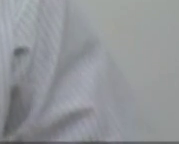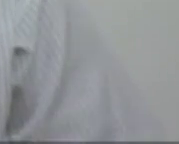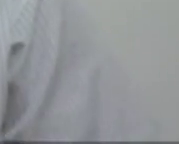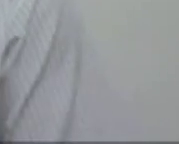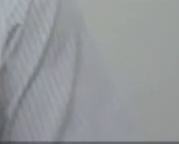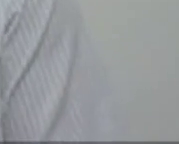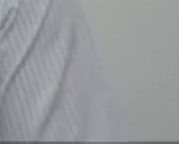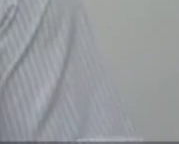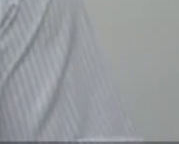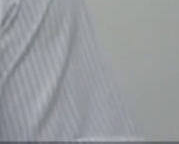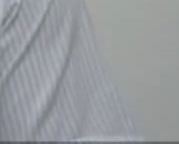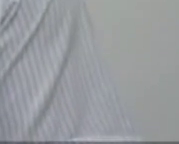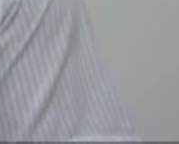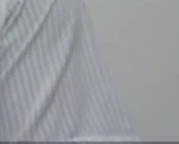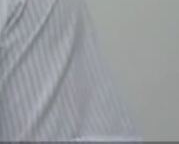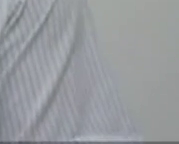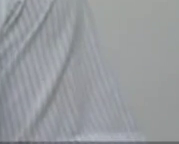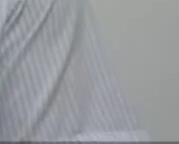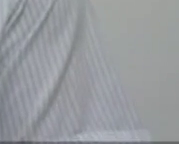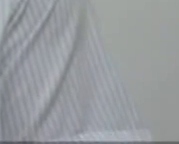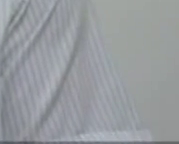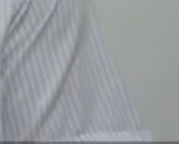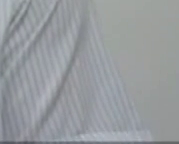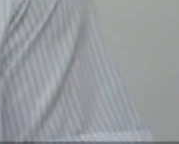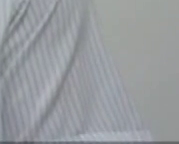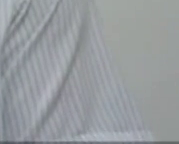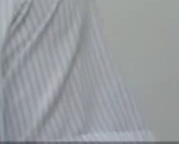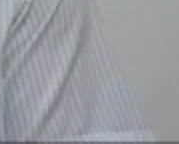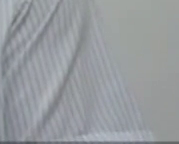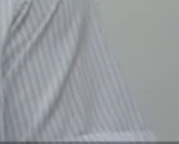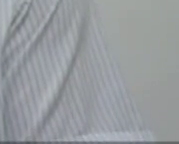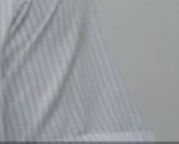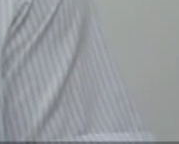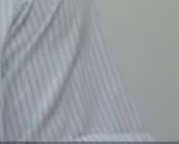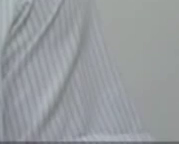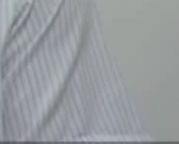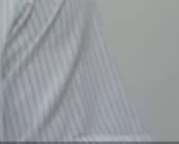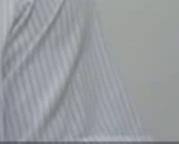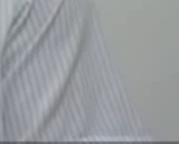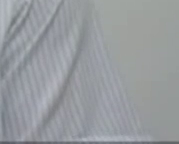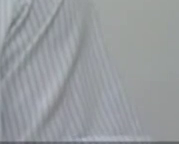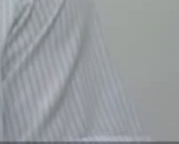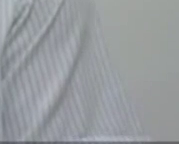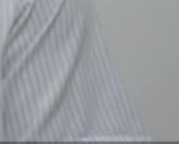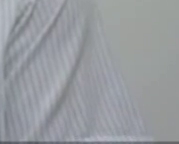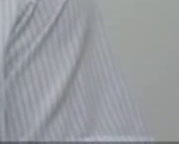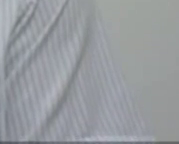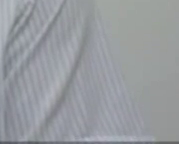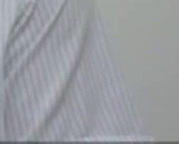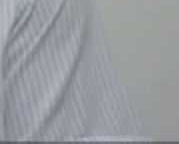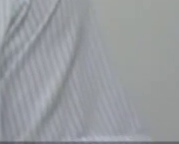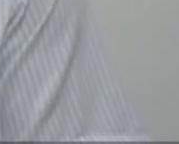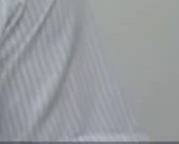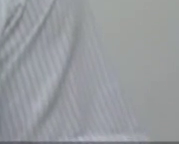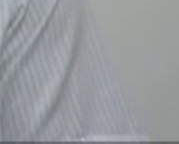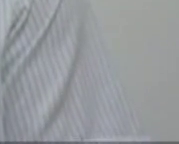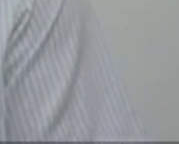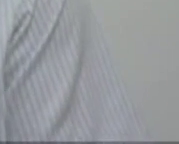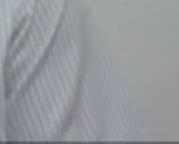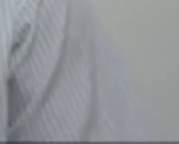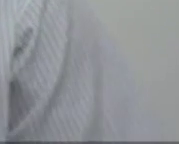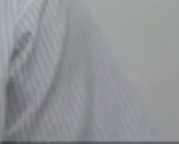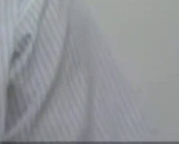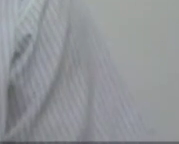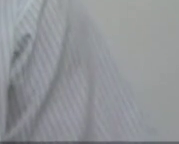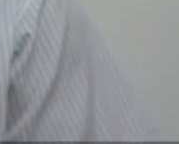entidades. Acho que o mais importante desse projeto é a autorização que o Legislativo dá para que essa transferência, que esse dinheiro possa ser